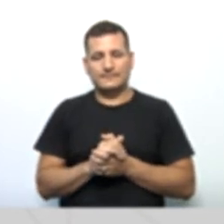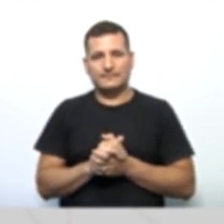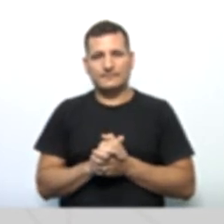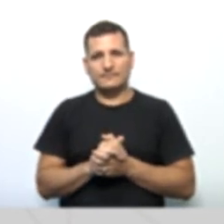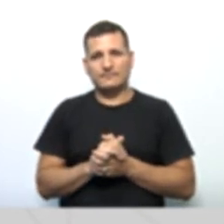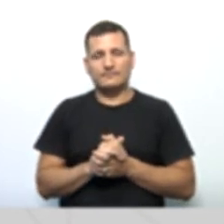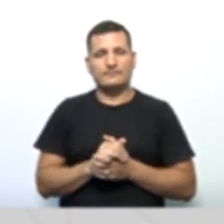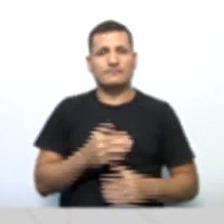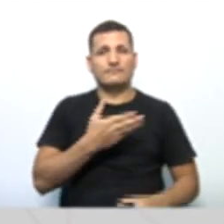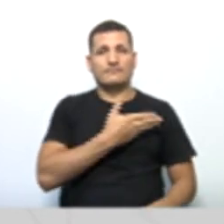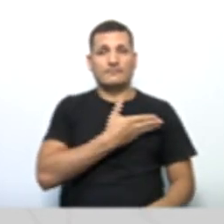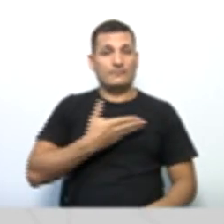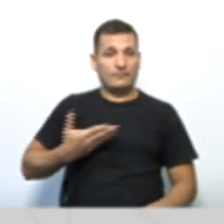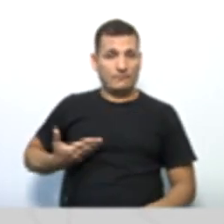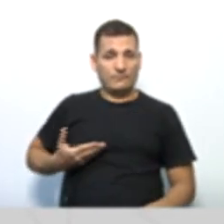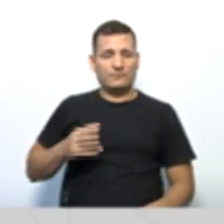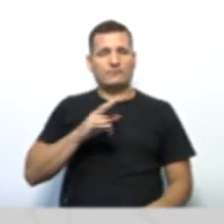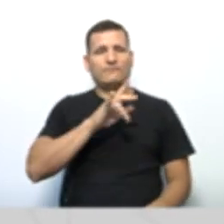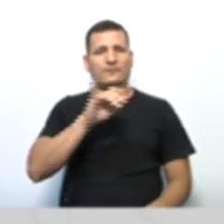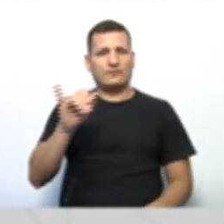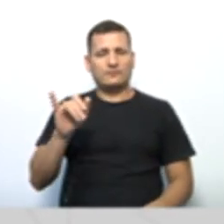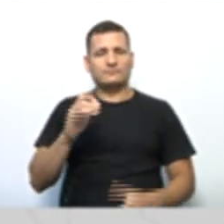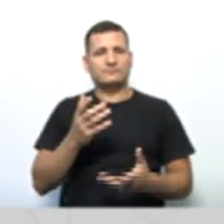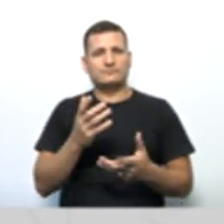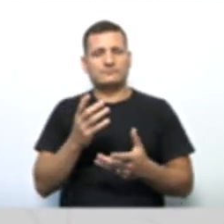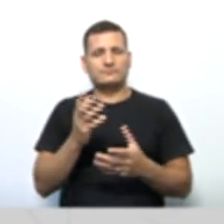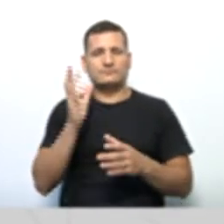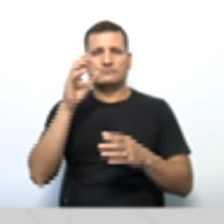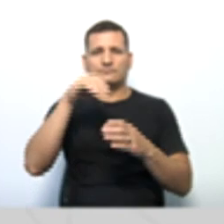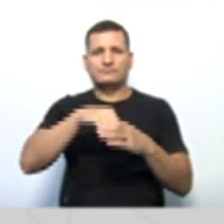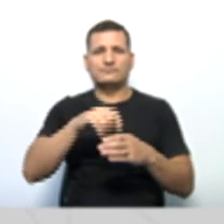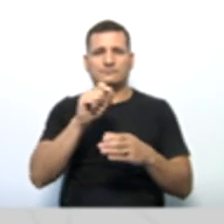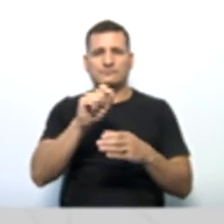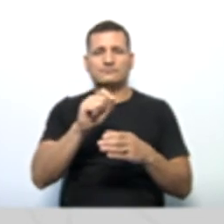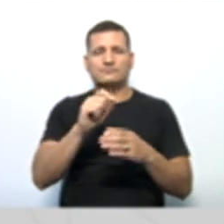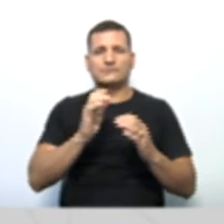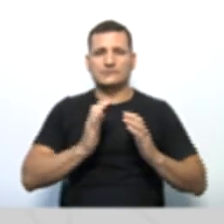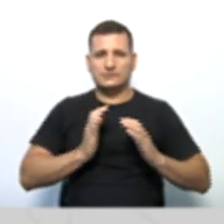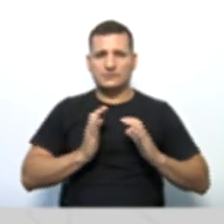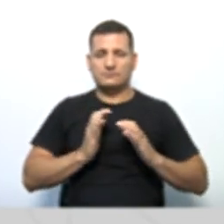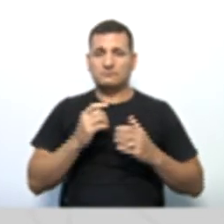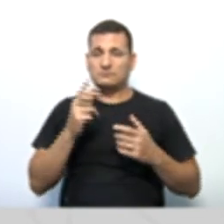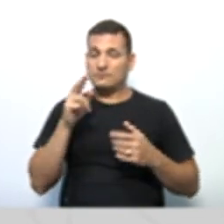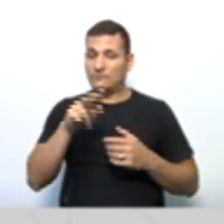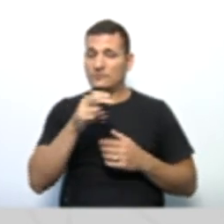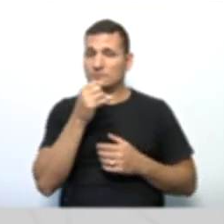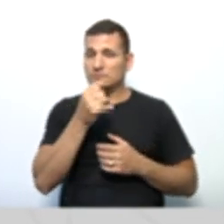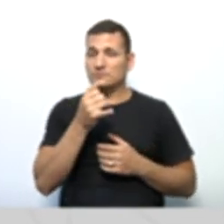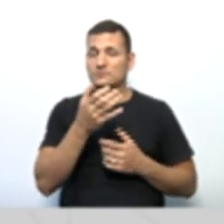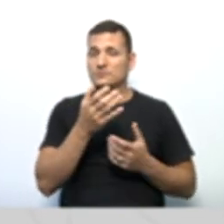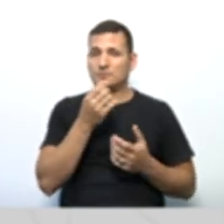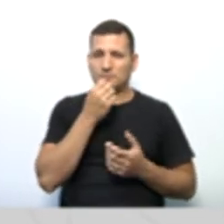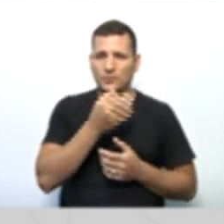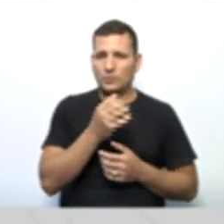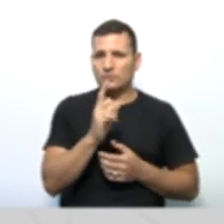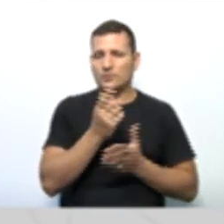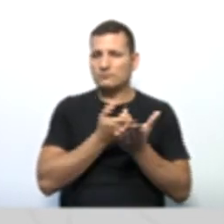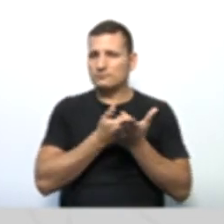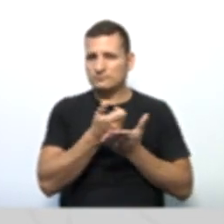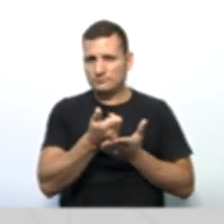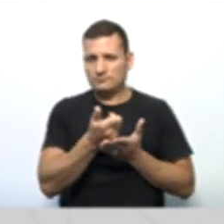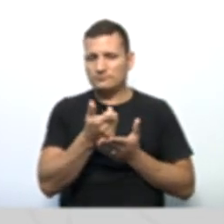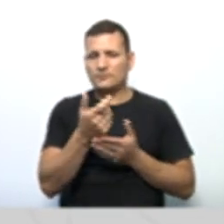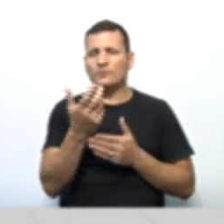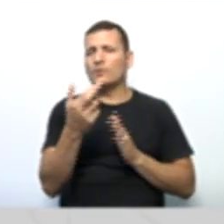o governo vai implementar uma ação, por exemplo, na cidade, precisa definir se isso vai ser uma ação boa. Qual é o critério a adotar? Eu